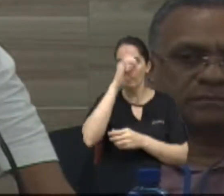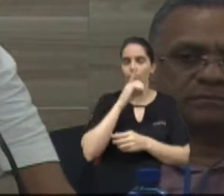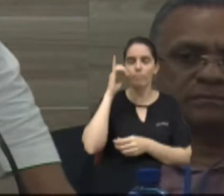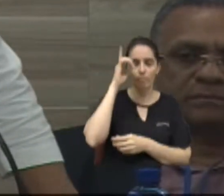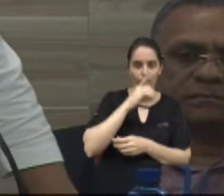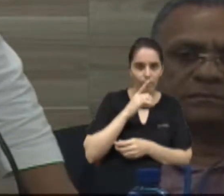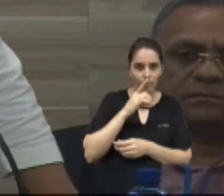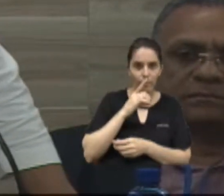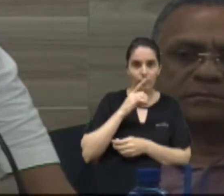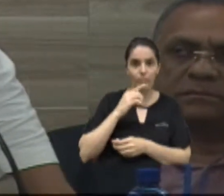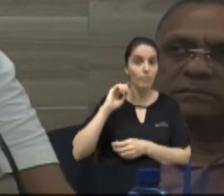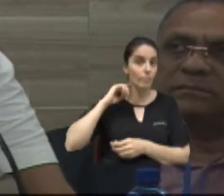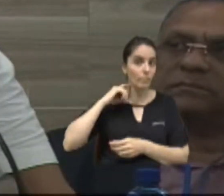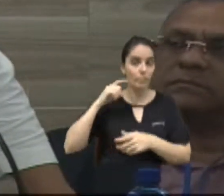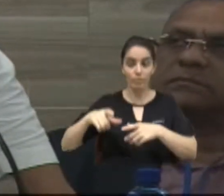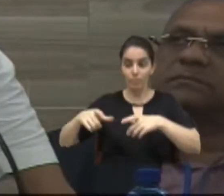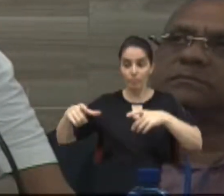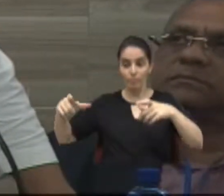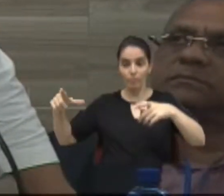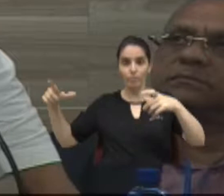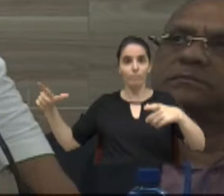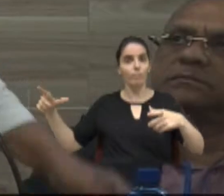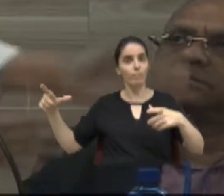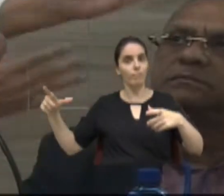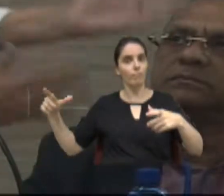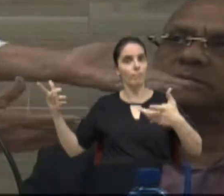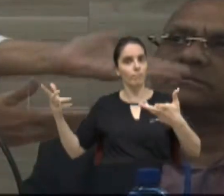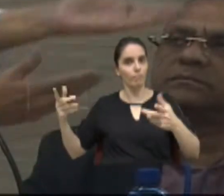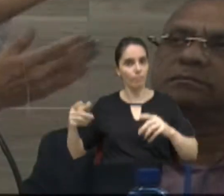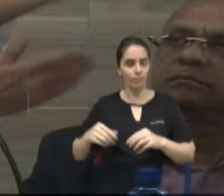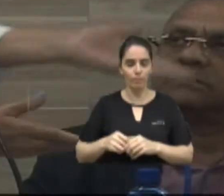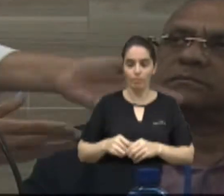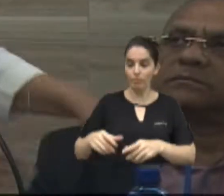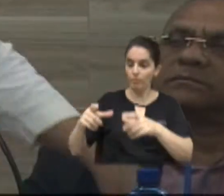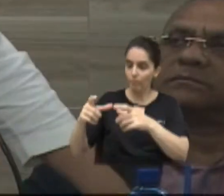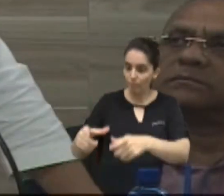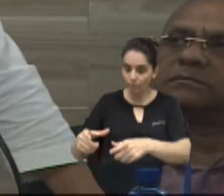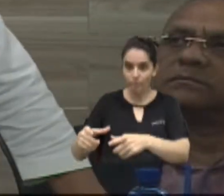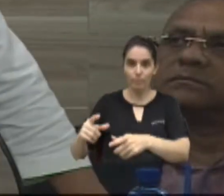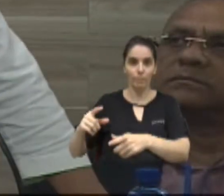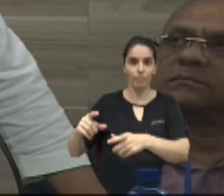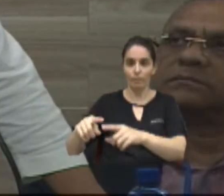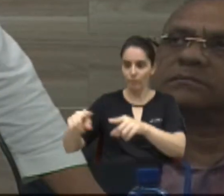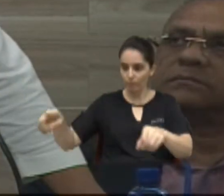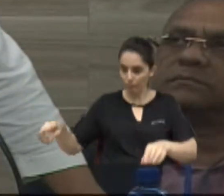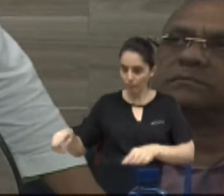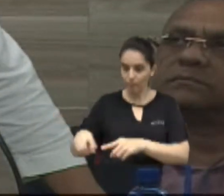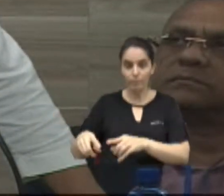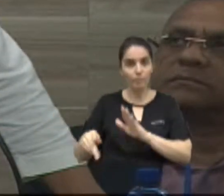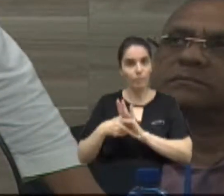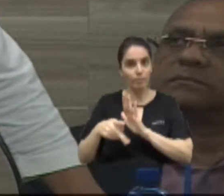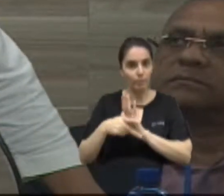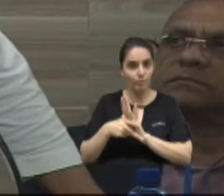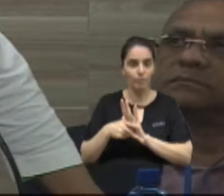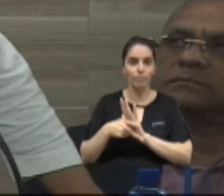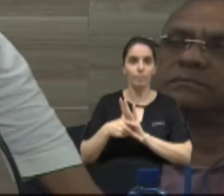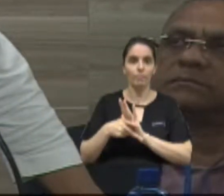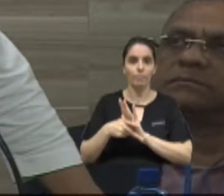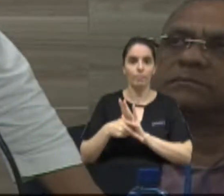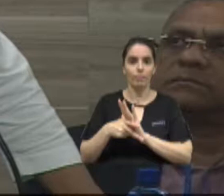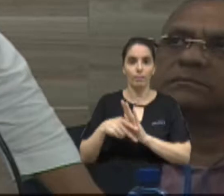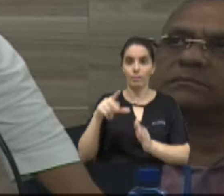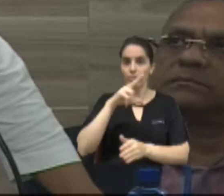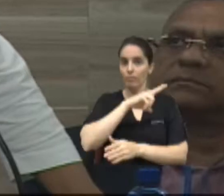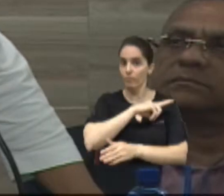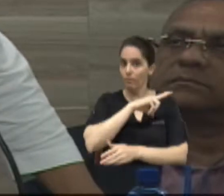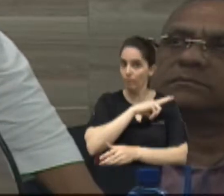gerando para a comunidade um lugar onde se tem as caçambas, é uma propriedade particular